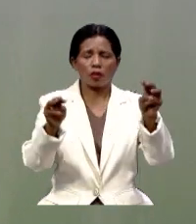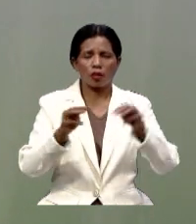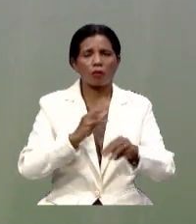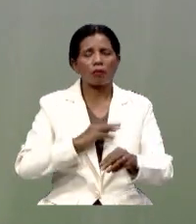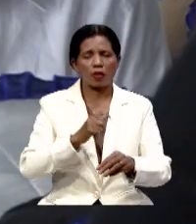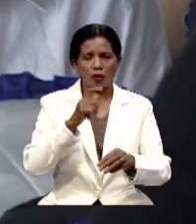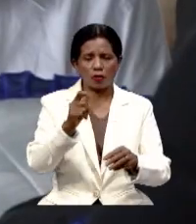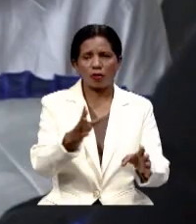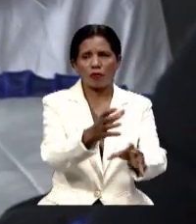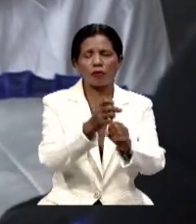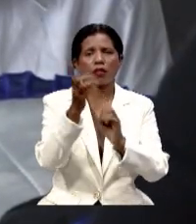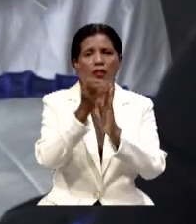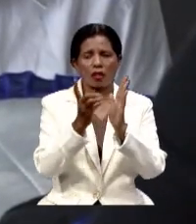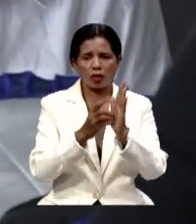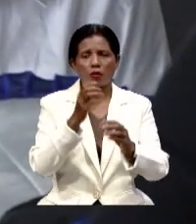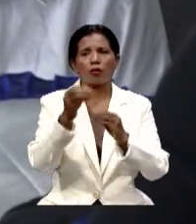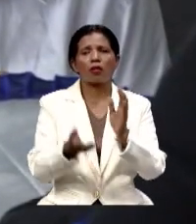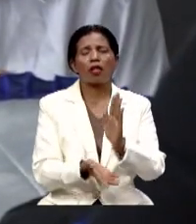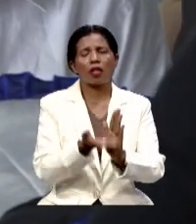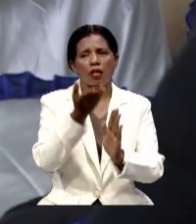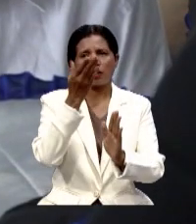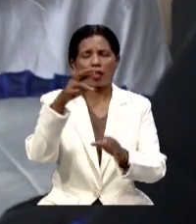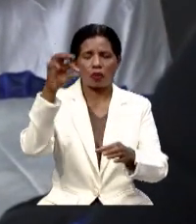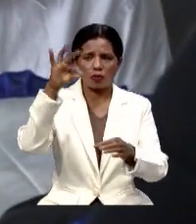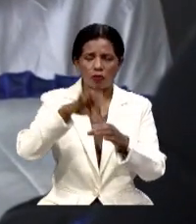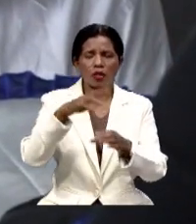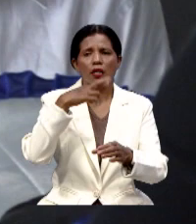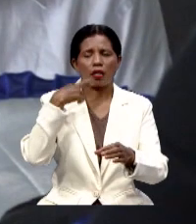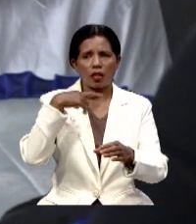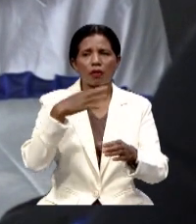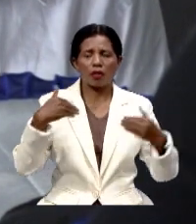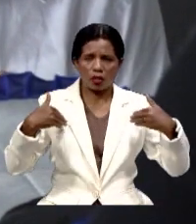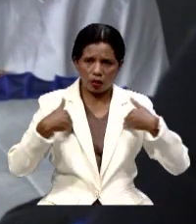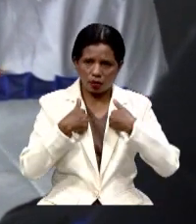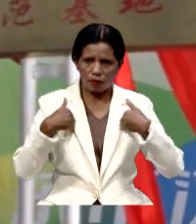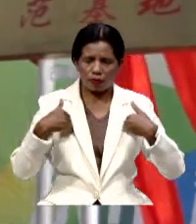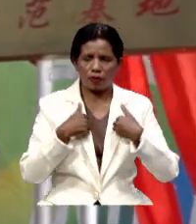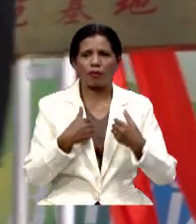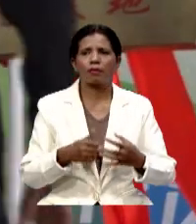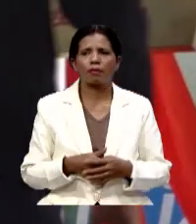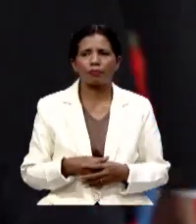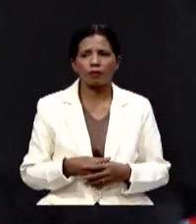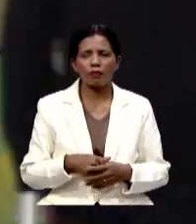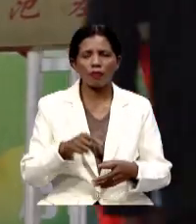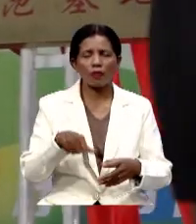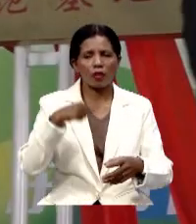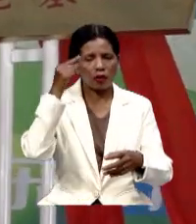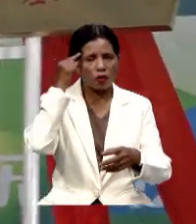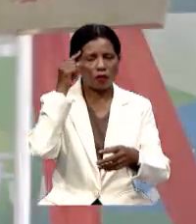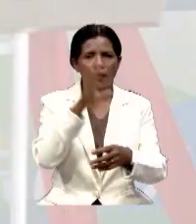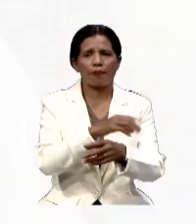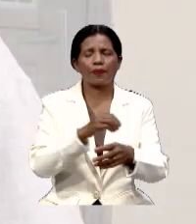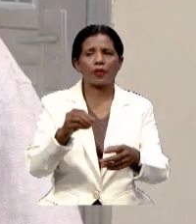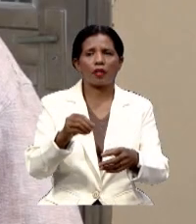halau levantamento konaba hasai produção hare no hakiak animal. Hoje, governador Hunan província ida